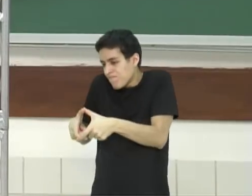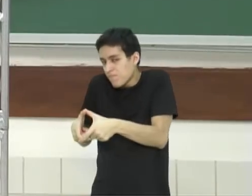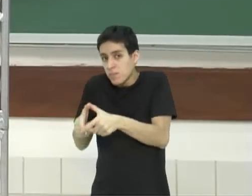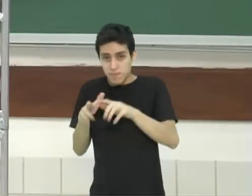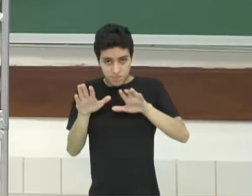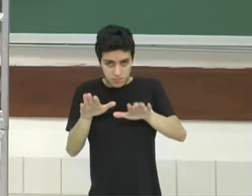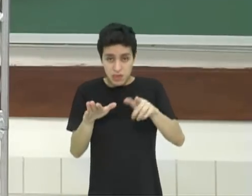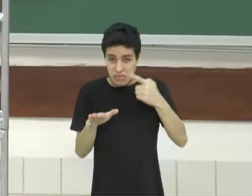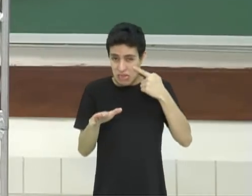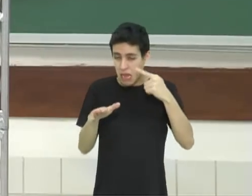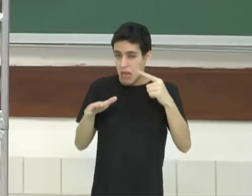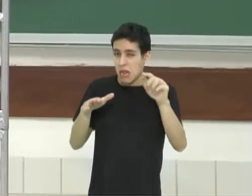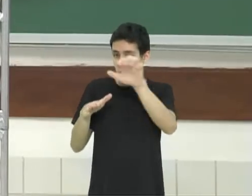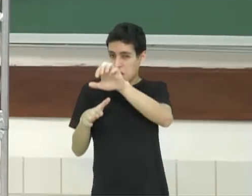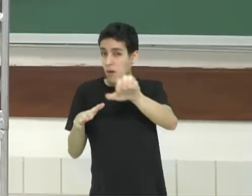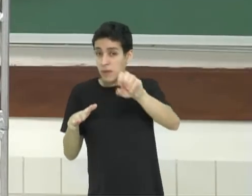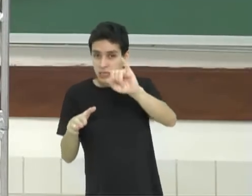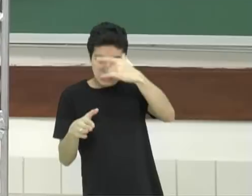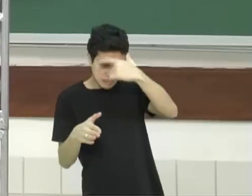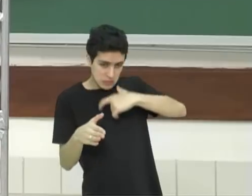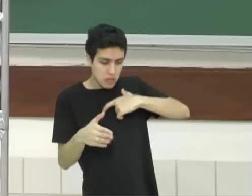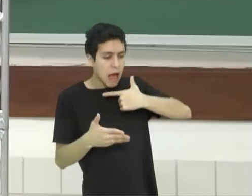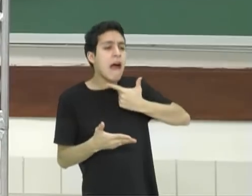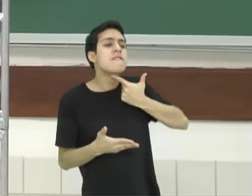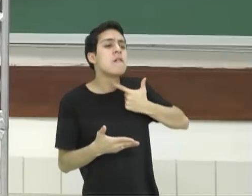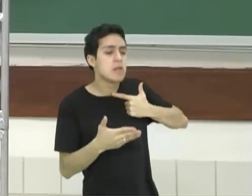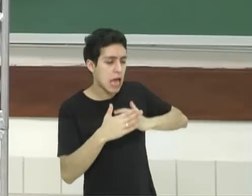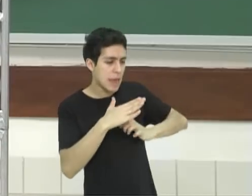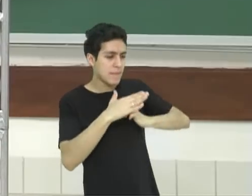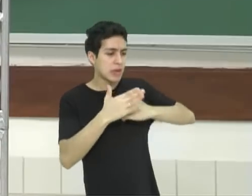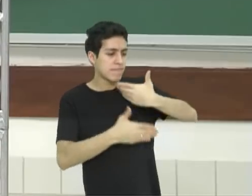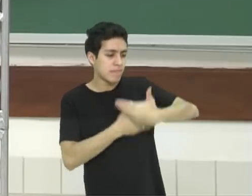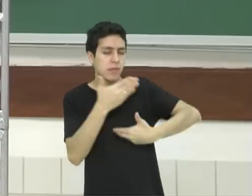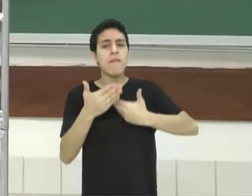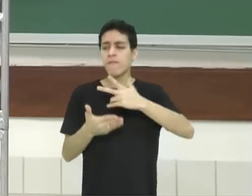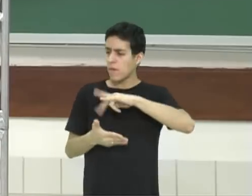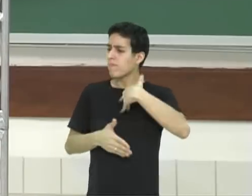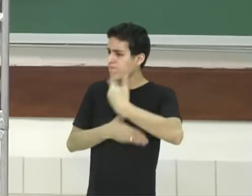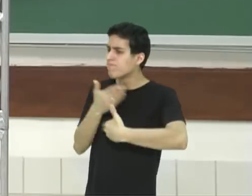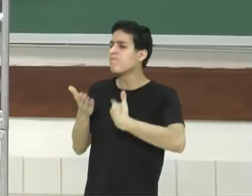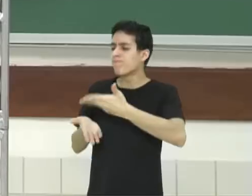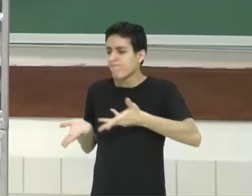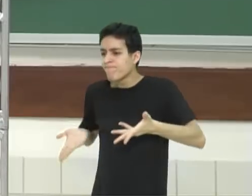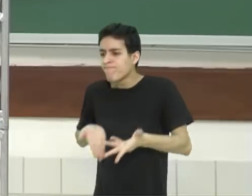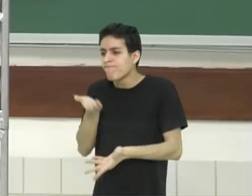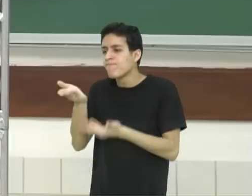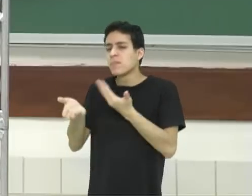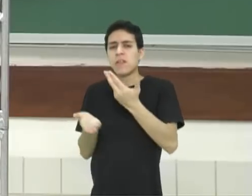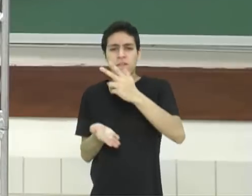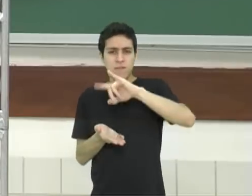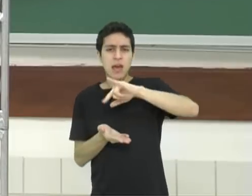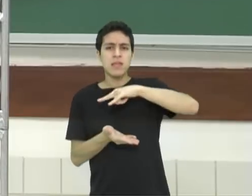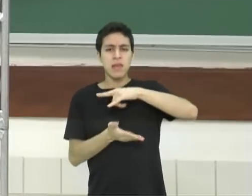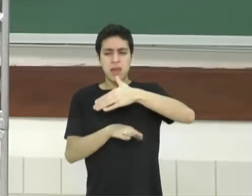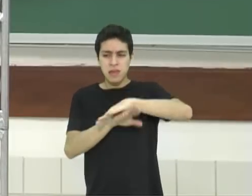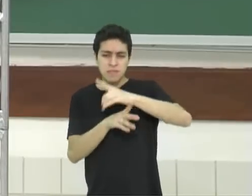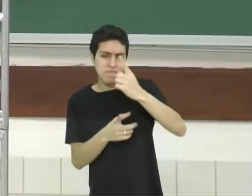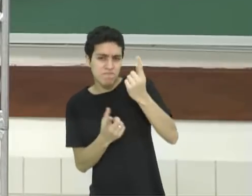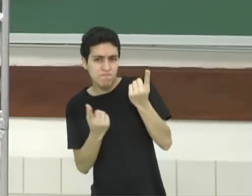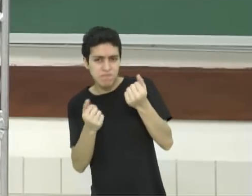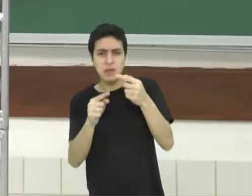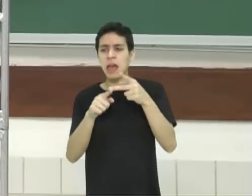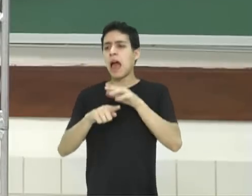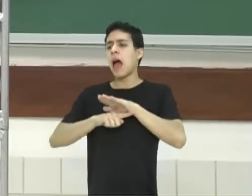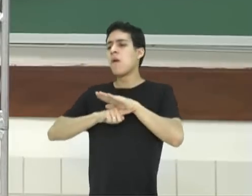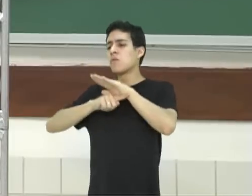um empreendedor, você vai ter um incentivo muito grande para continuar o seu empreendimento. Você vai receber subsídios, vai receber auxílio,